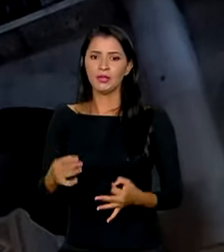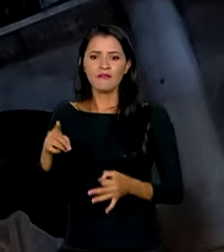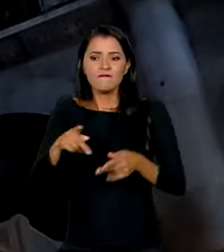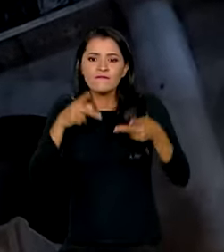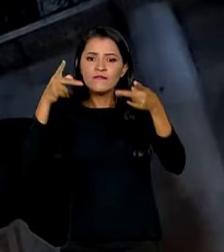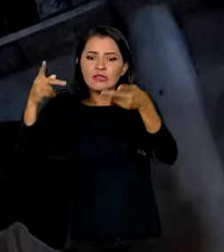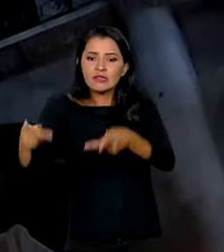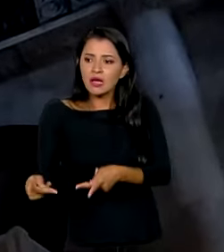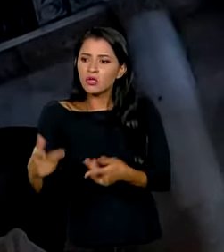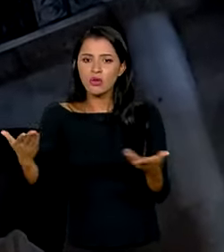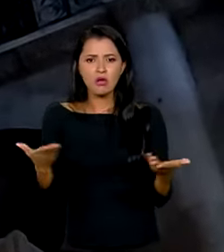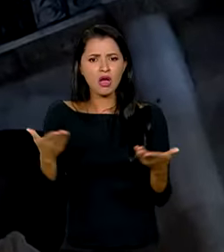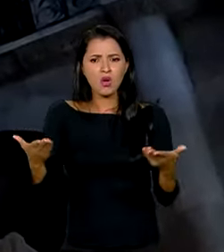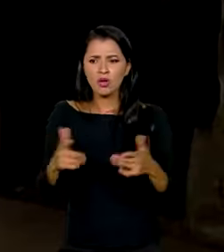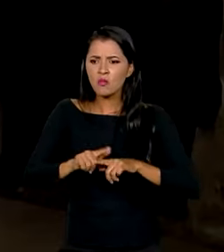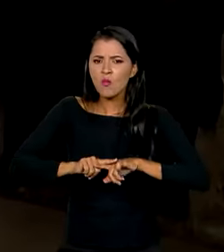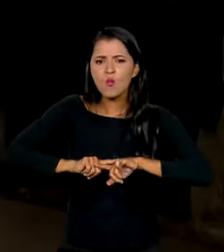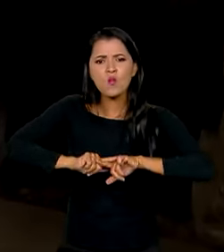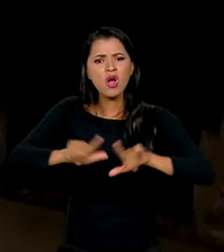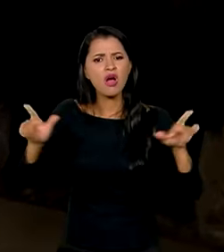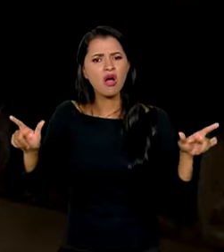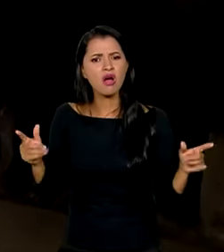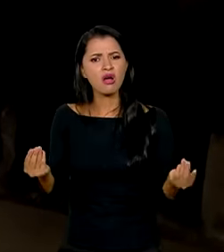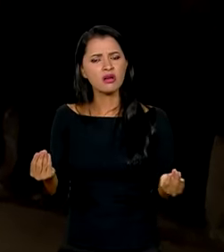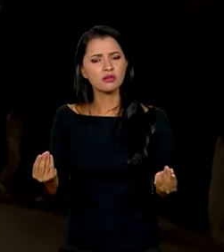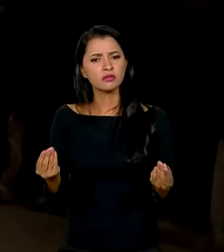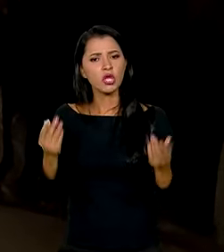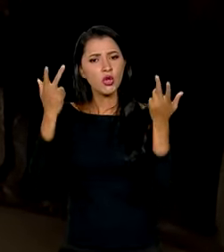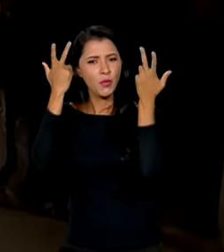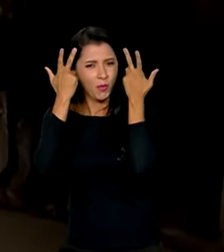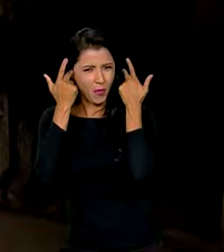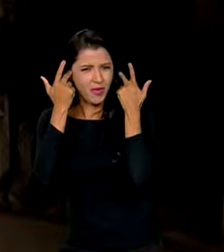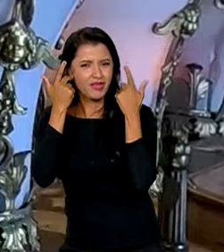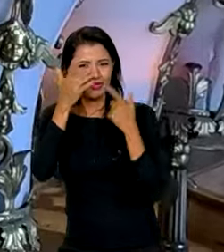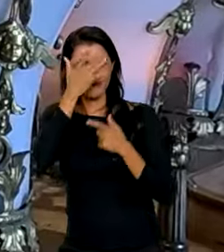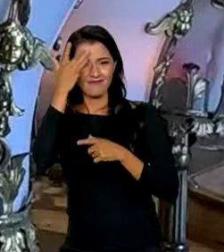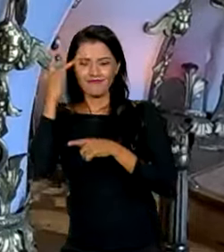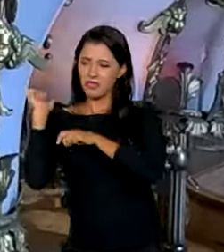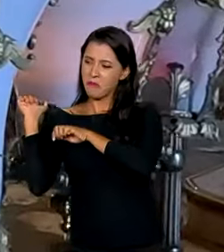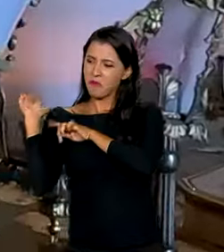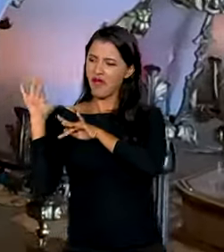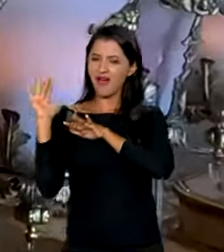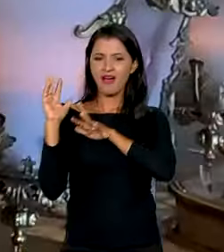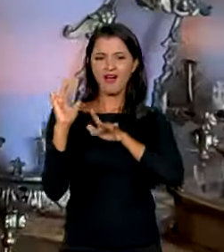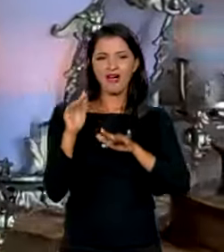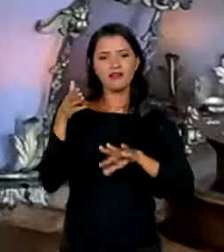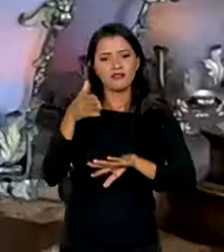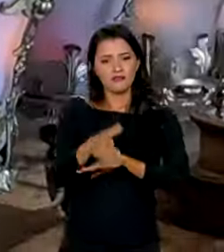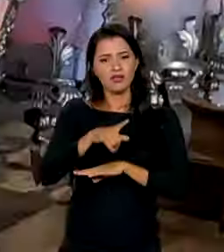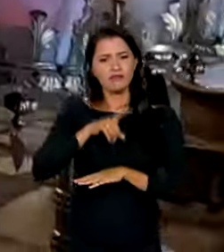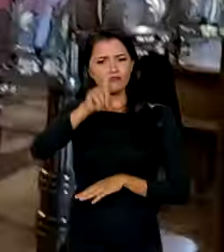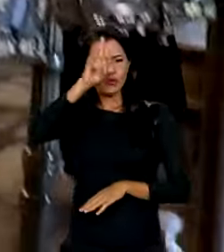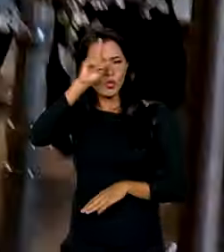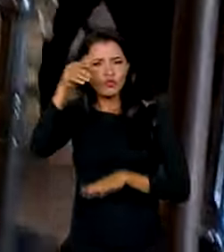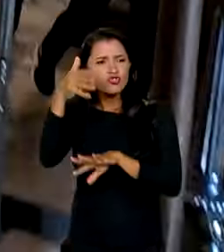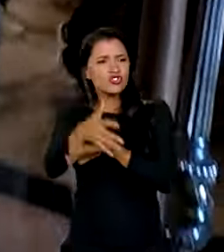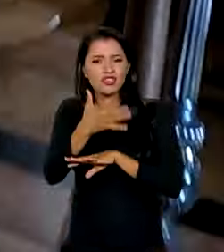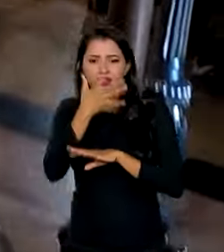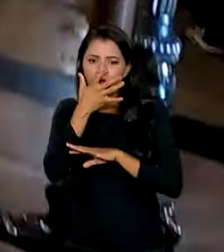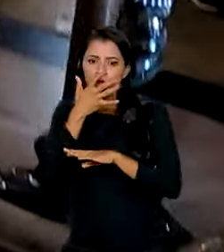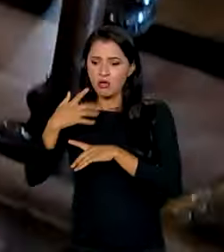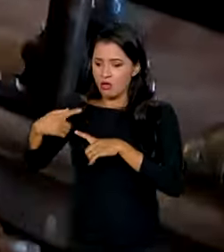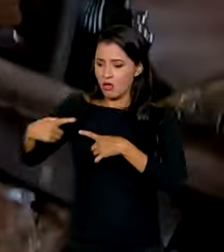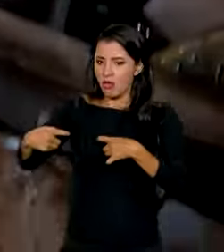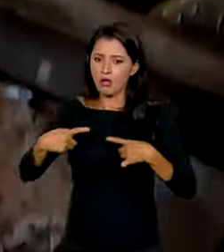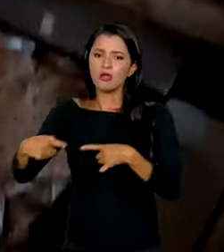estava praticamente vazio. Normalmente, milhares de peregrinos e fiéis passam aqui todo dia. A guerra